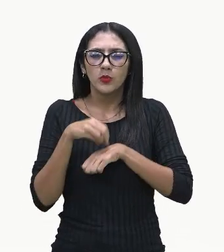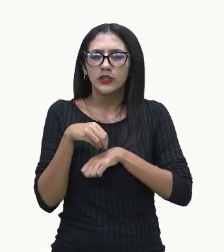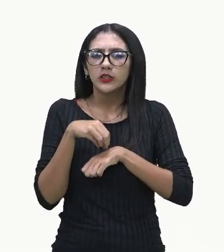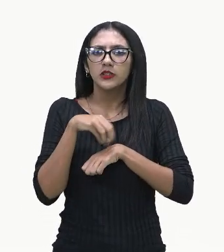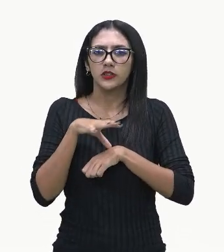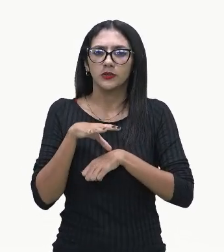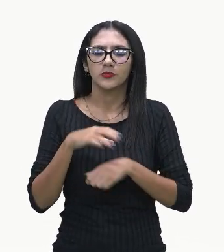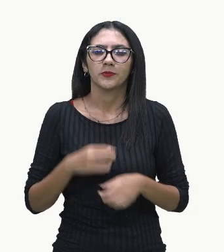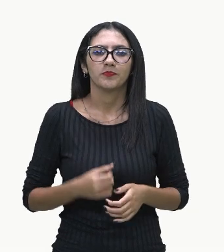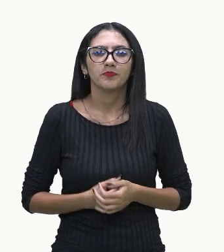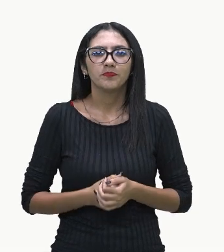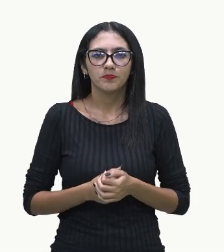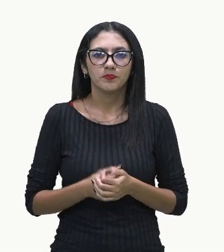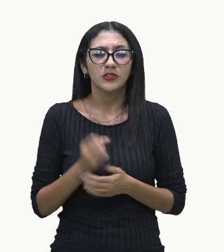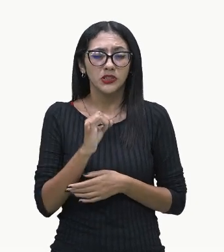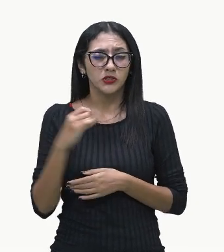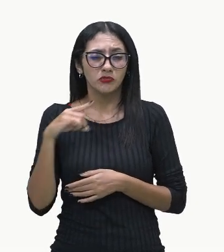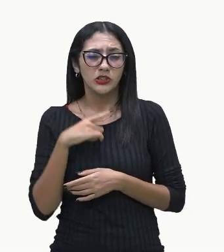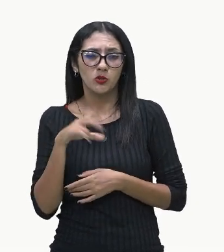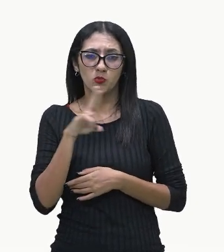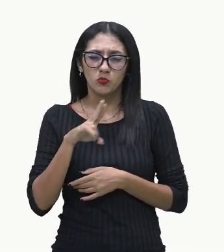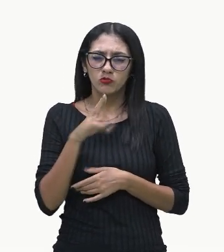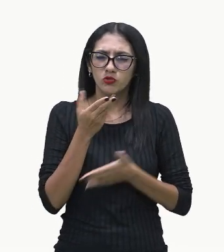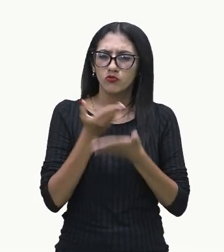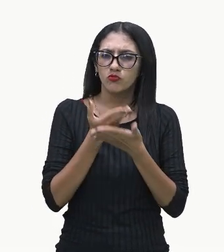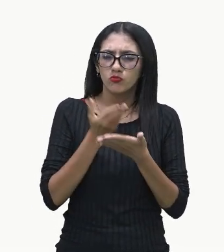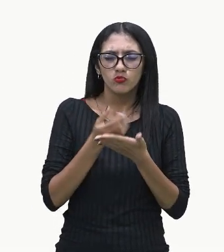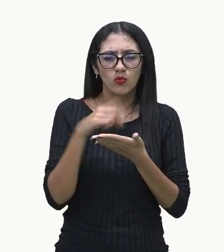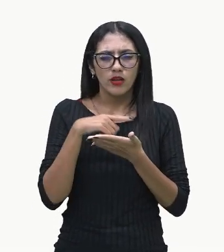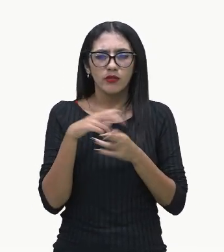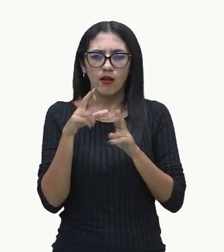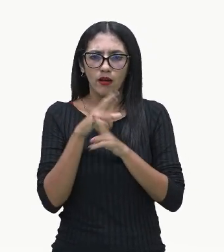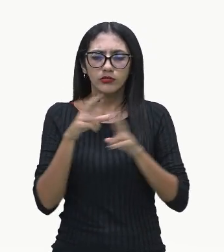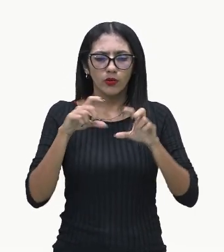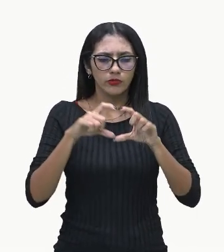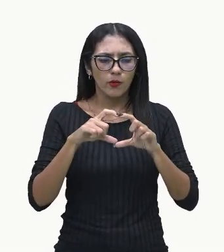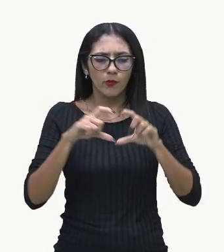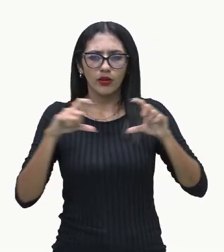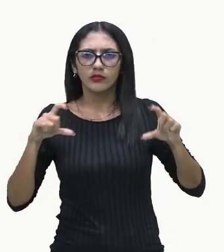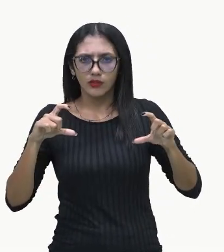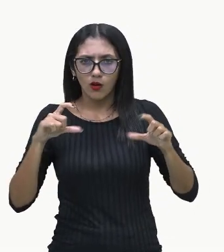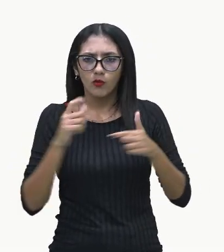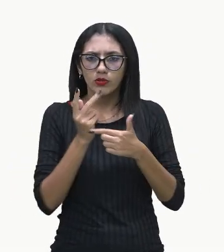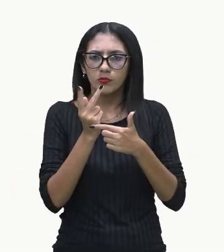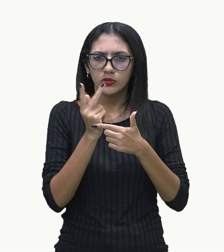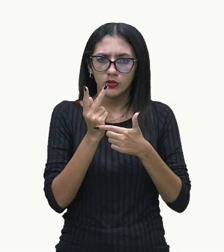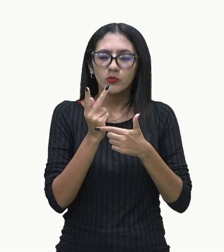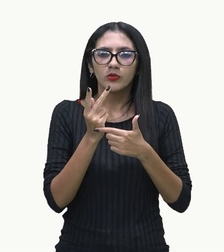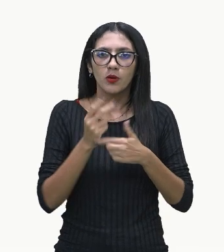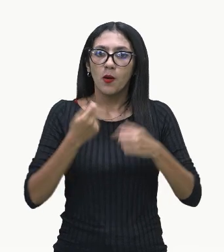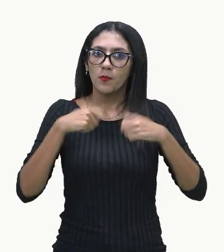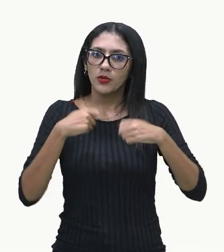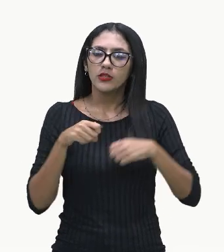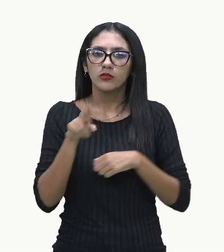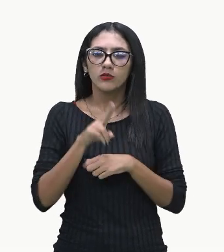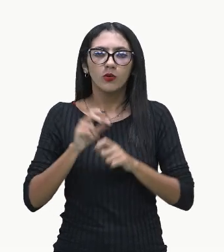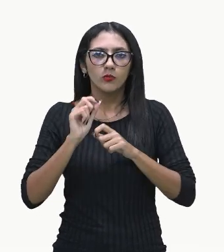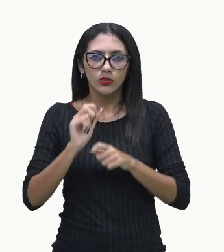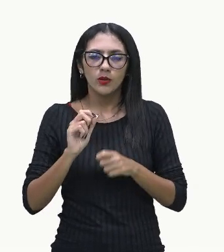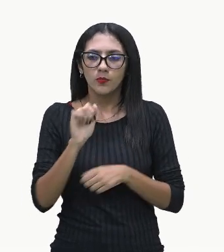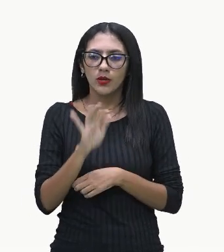você estiver estudando relações métricas, tenha sempre ali o triângulo à sua frente com todos os elementos